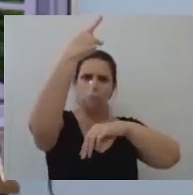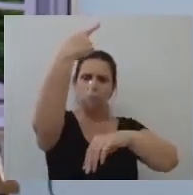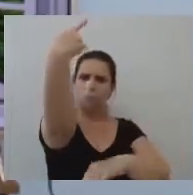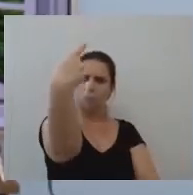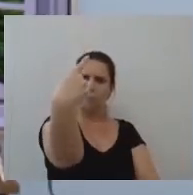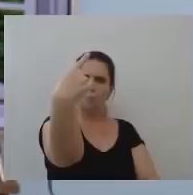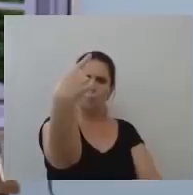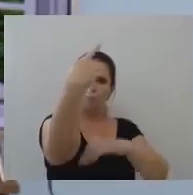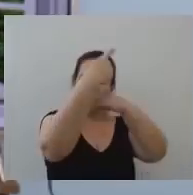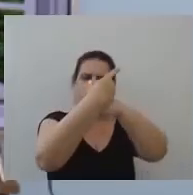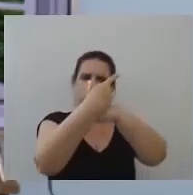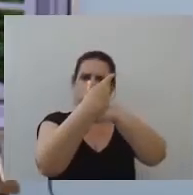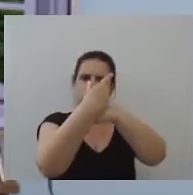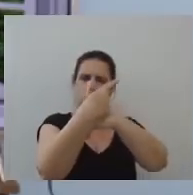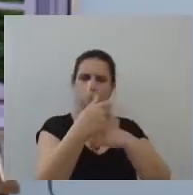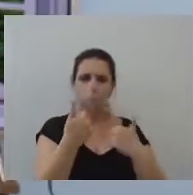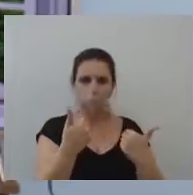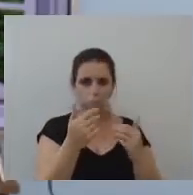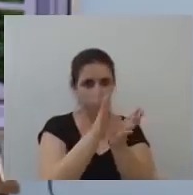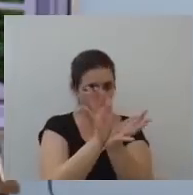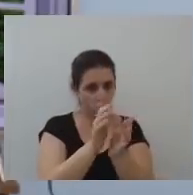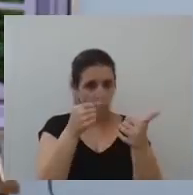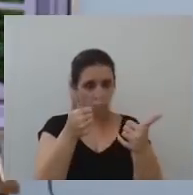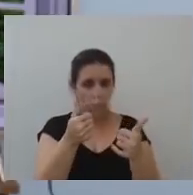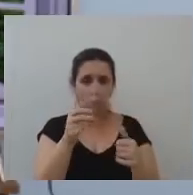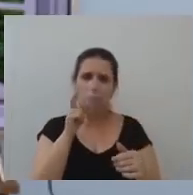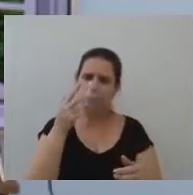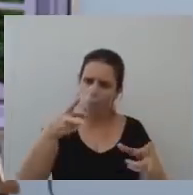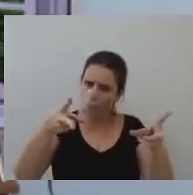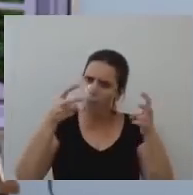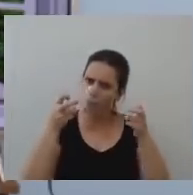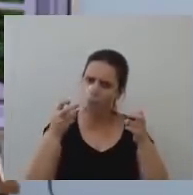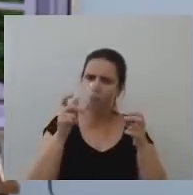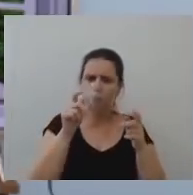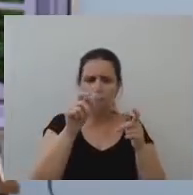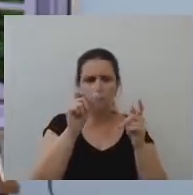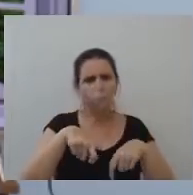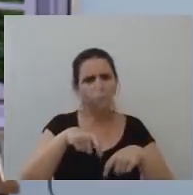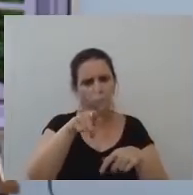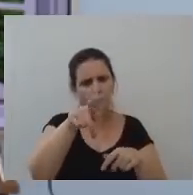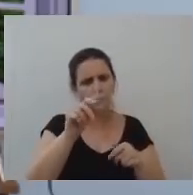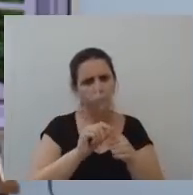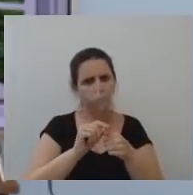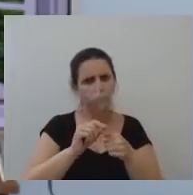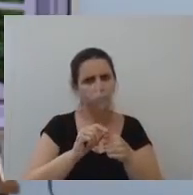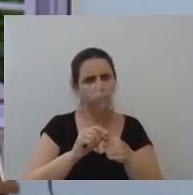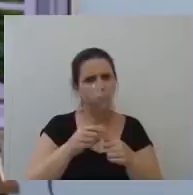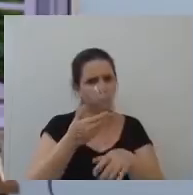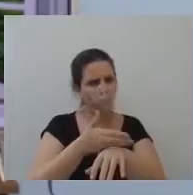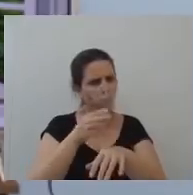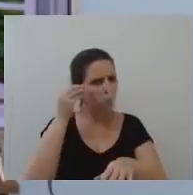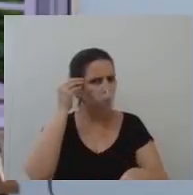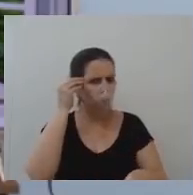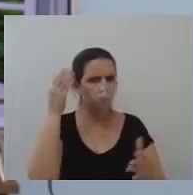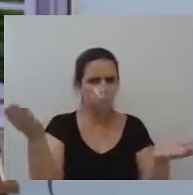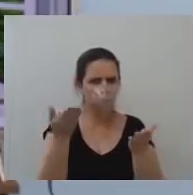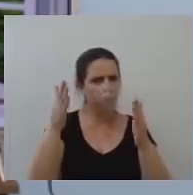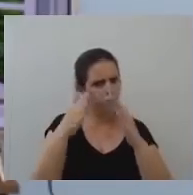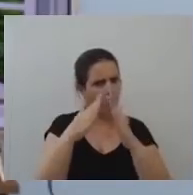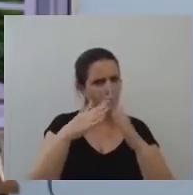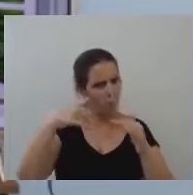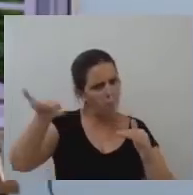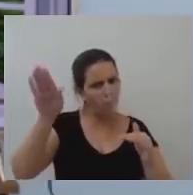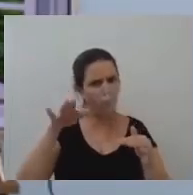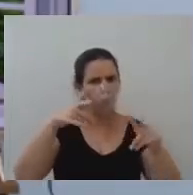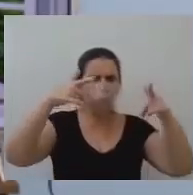celular na frente dele. Observe que você pode fazer até esse treino até em casa.